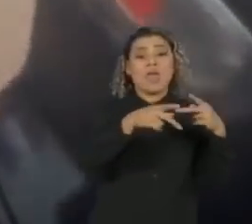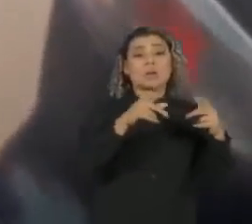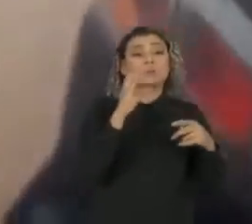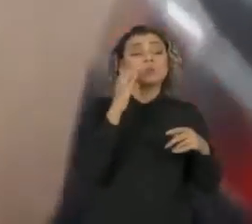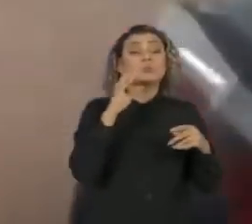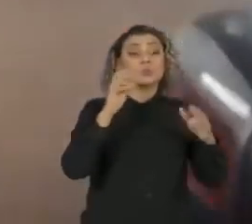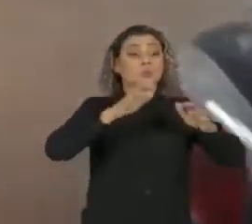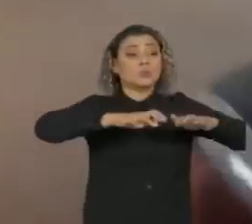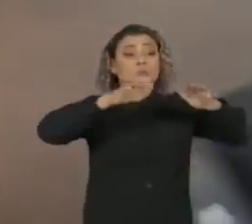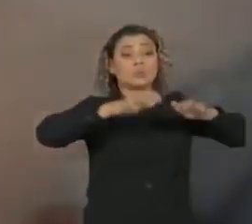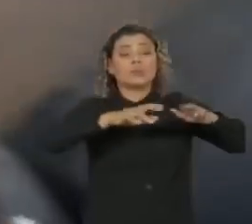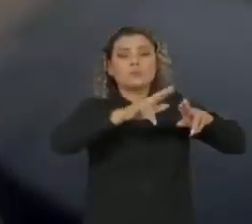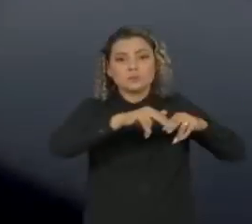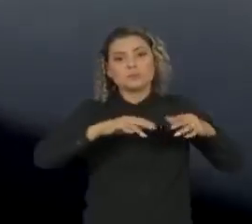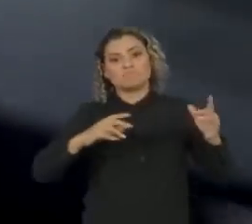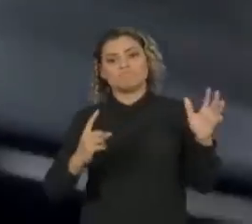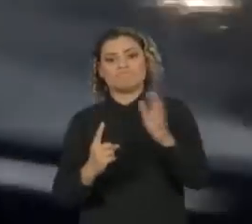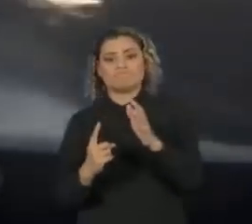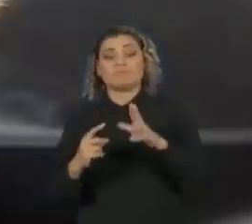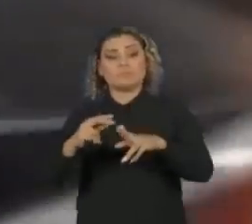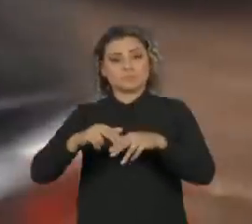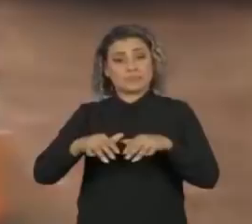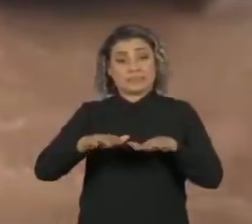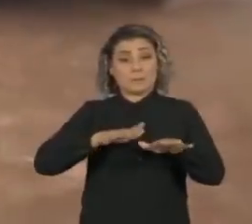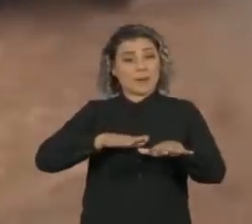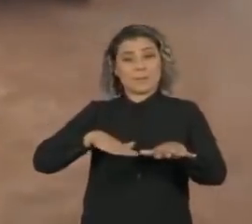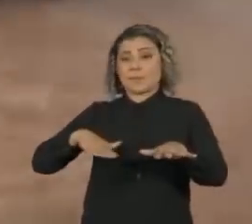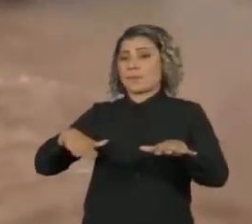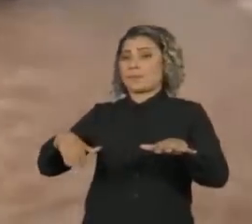pontos de alagamento, muitos deles intransitáveis.